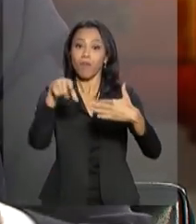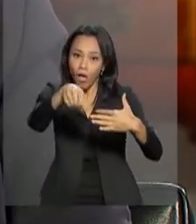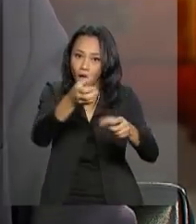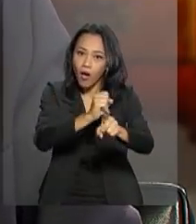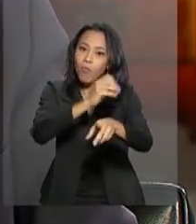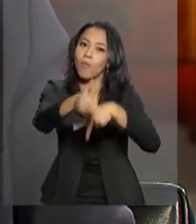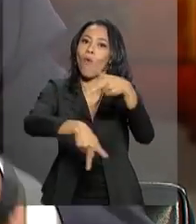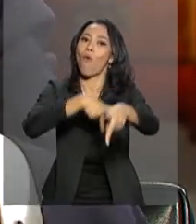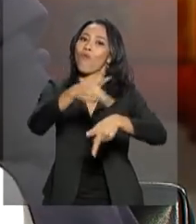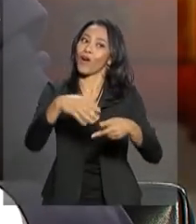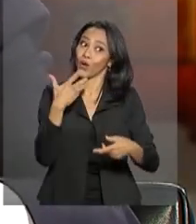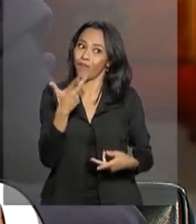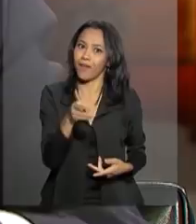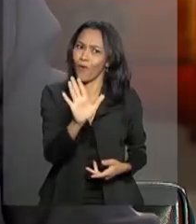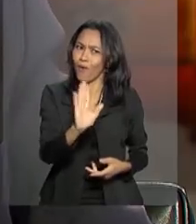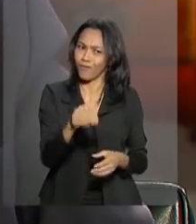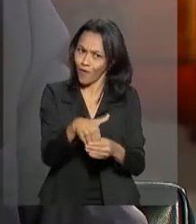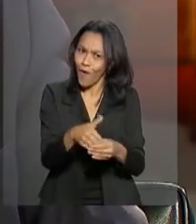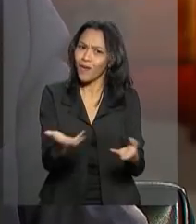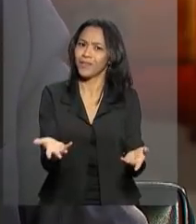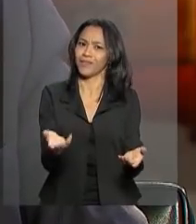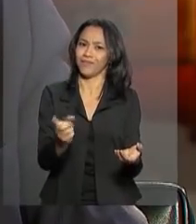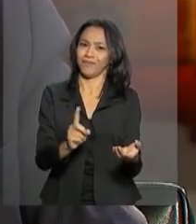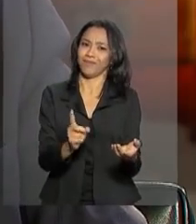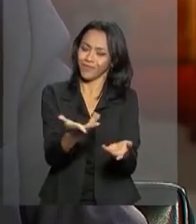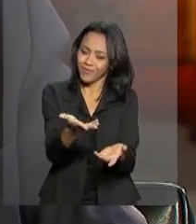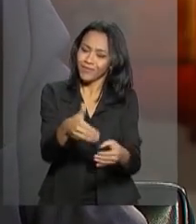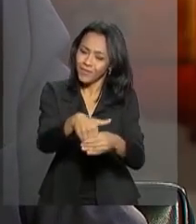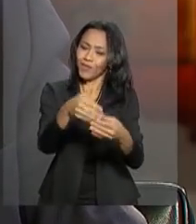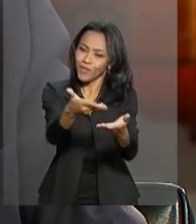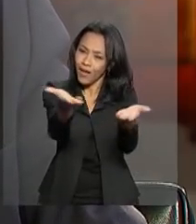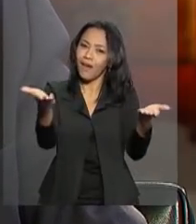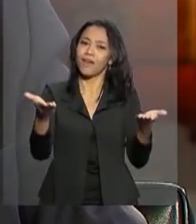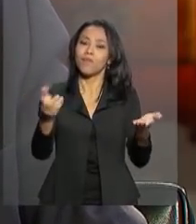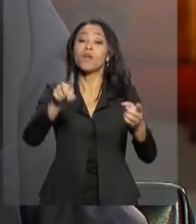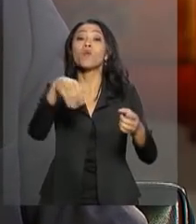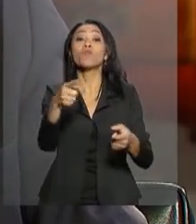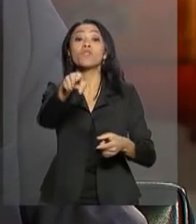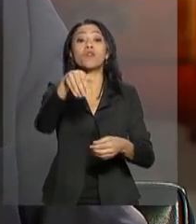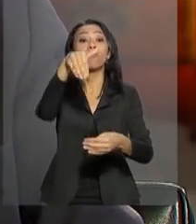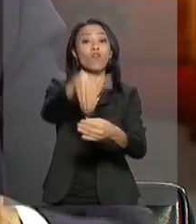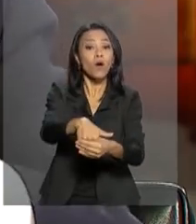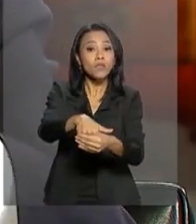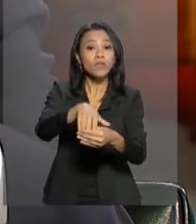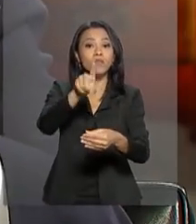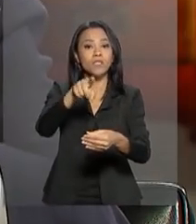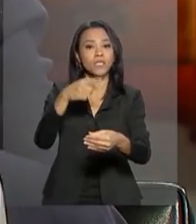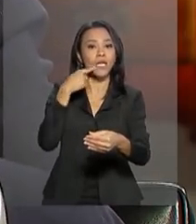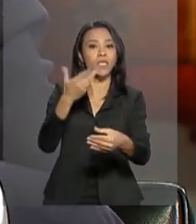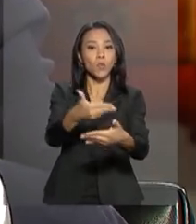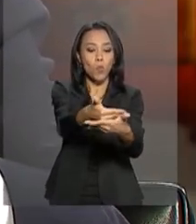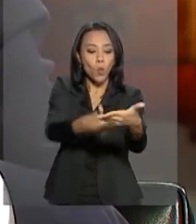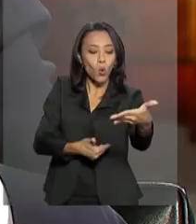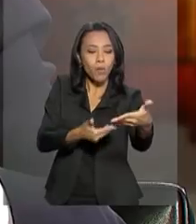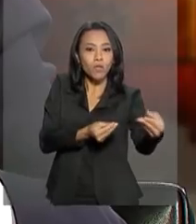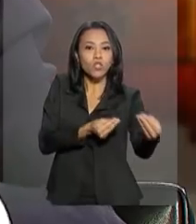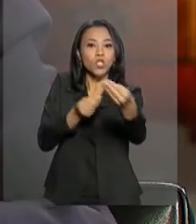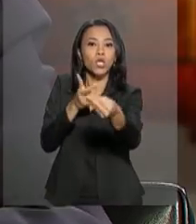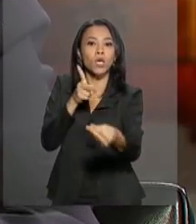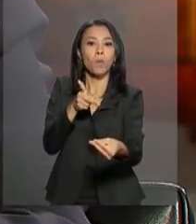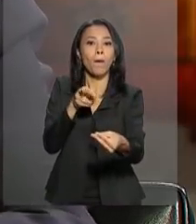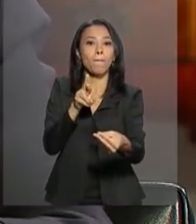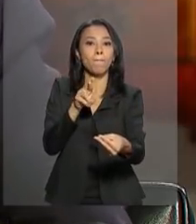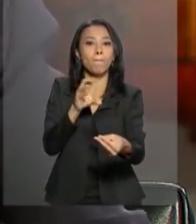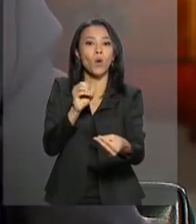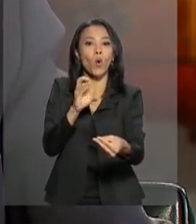olha, não deixe de votar, vai votar, porque você, ao dar o seu voto, você está dando uma procuração para cuidar